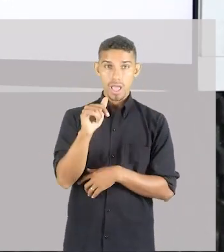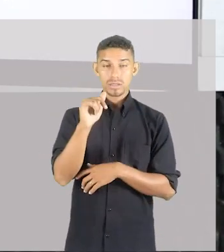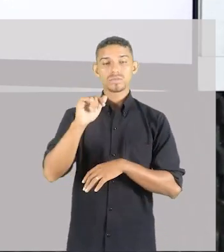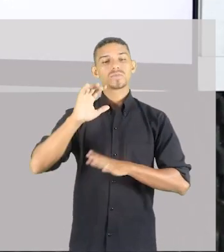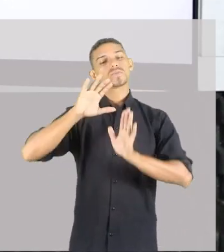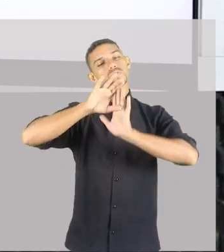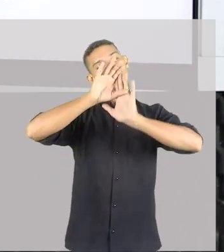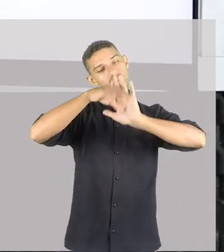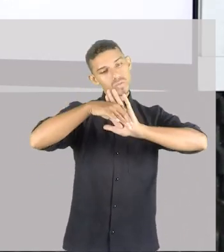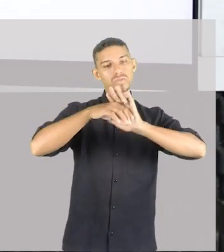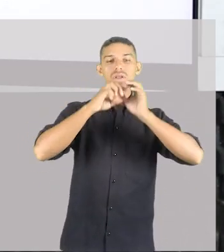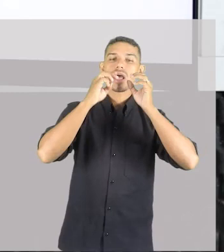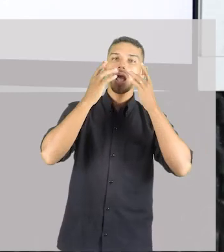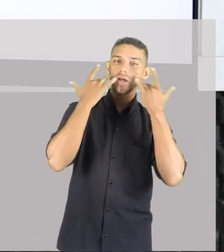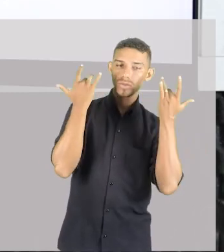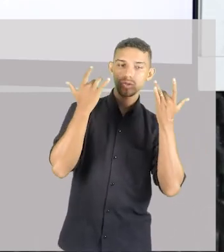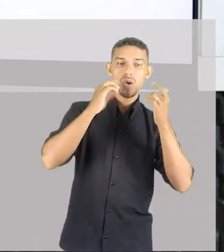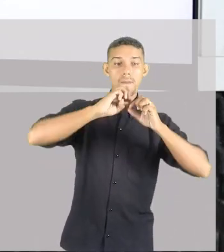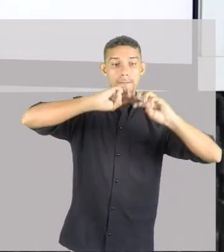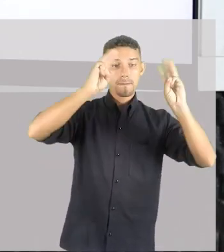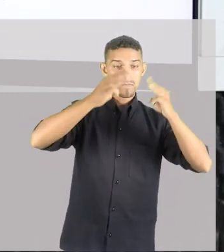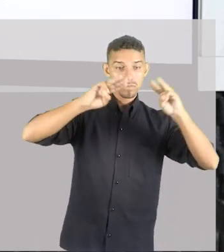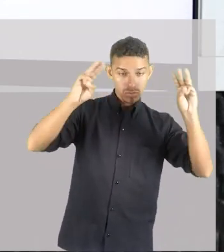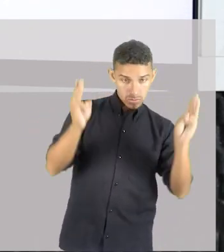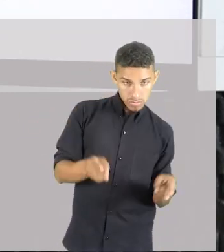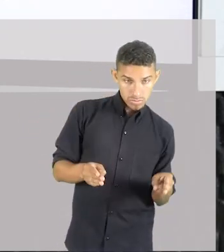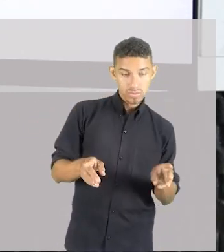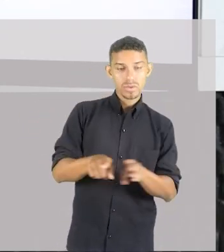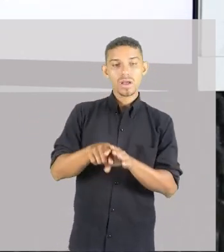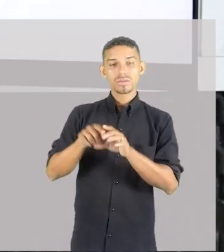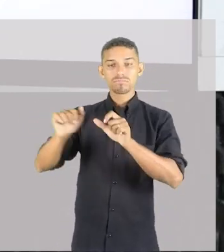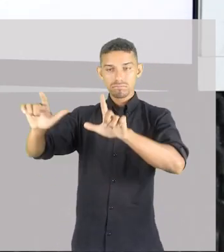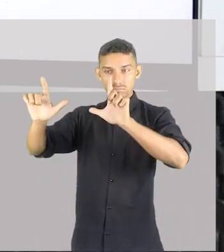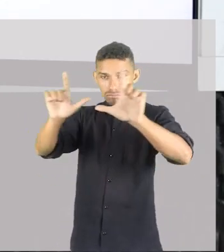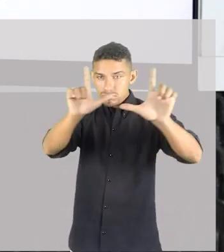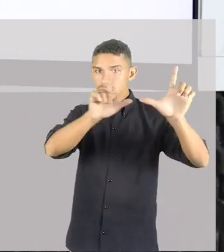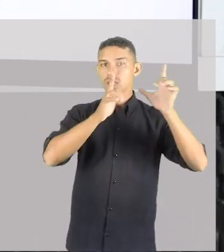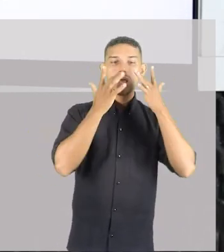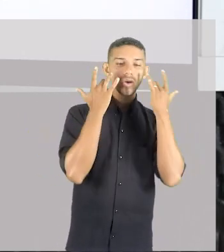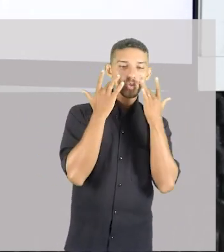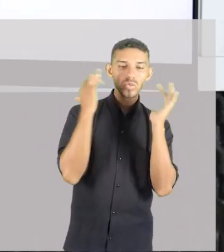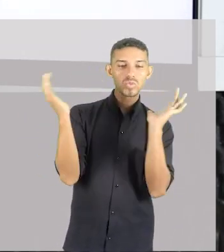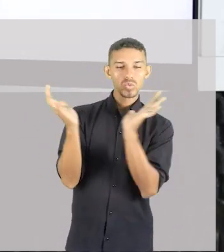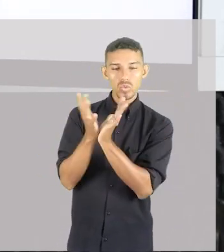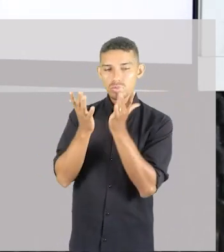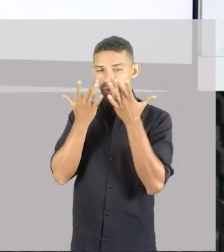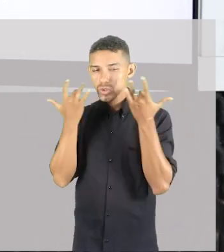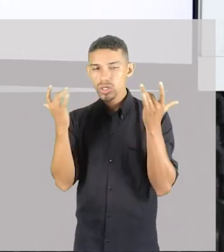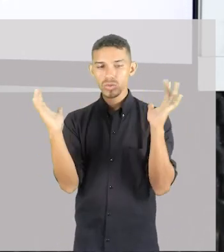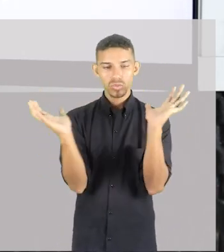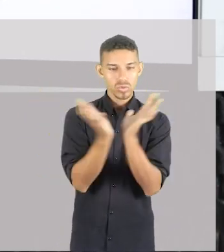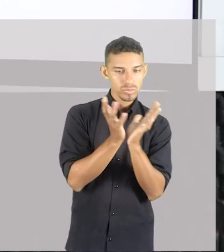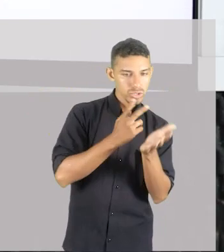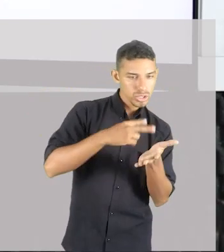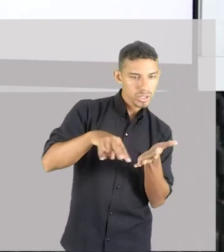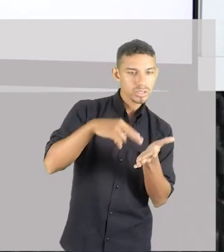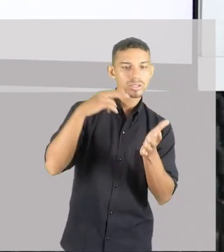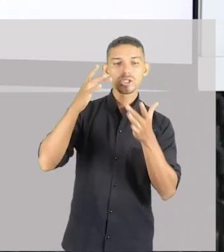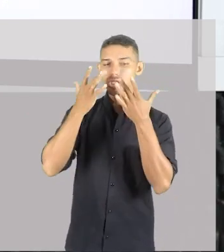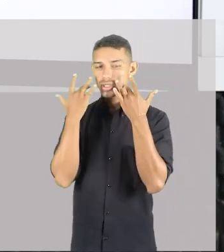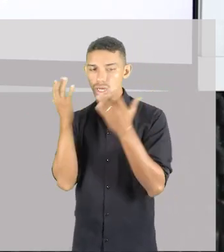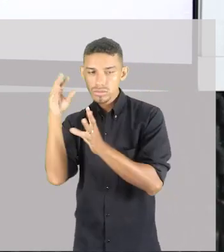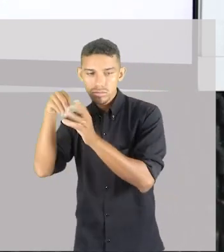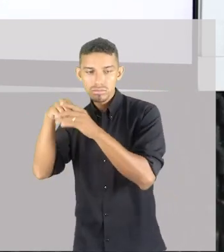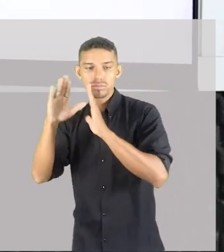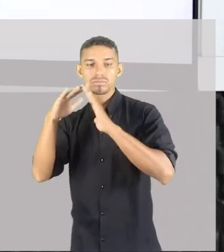arte. Museus, galerias de arte, centros culturais, espaços independentes, grupos de teatro, grupos de dança, teatro nas igrejas,